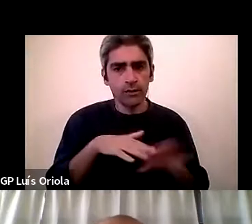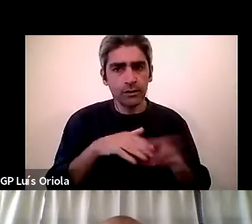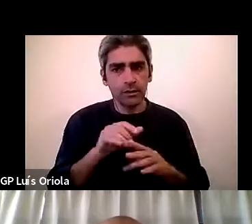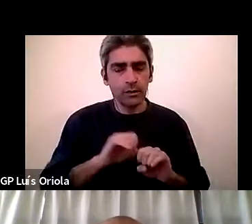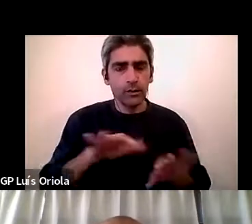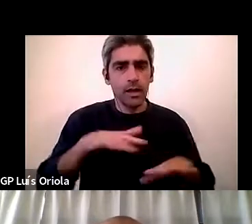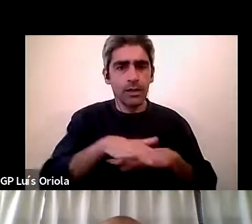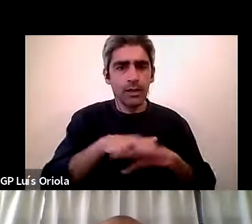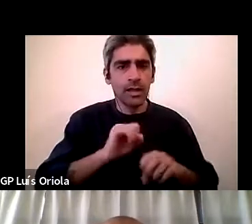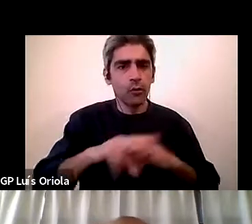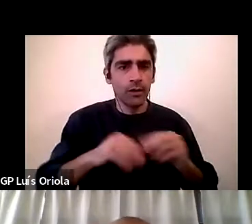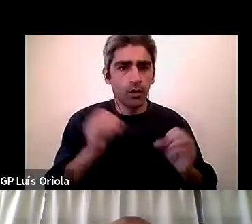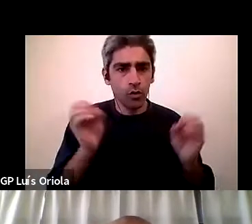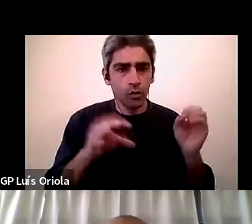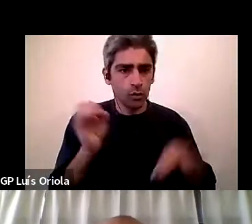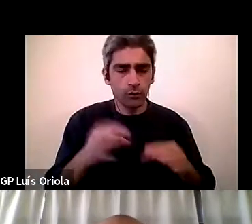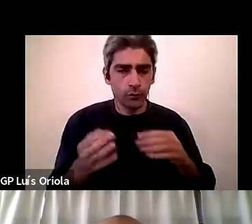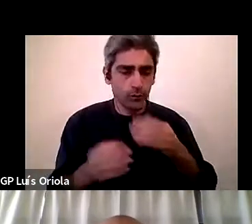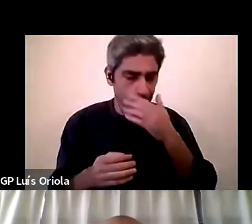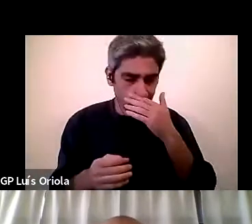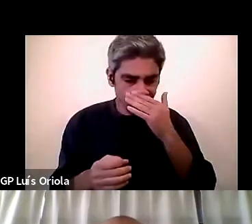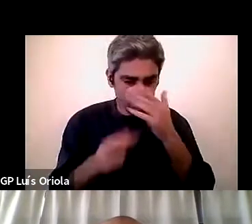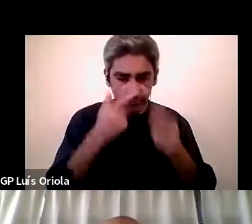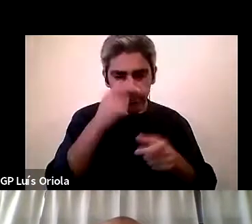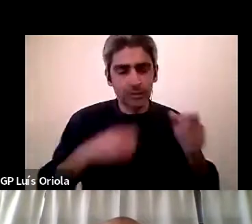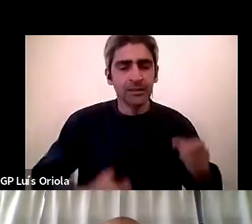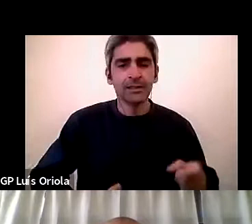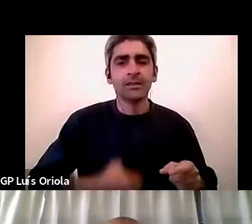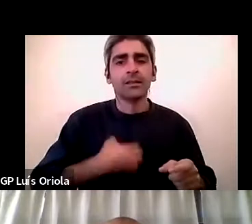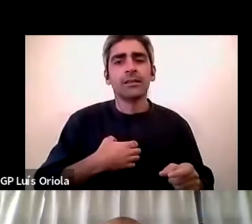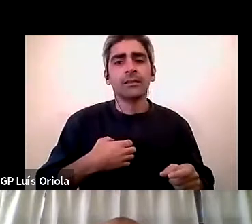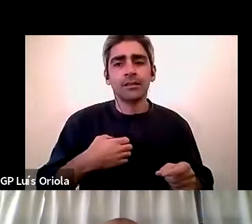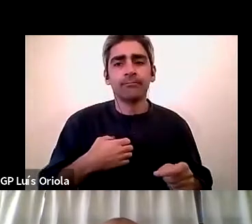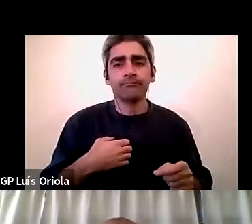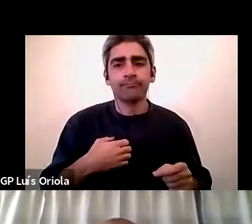inovadores. As pessoas sentem que